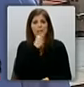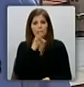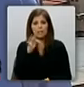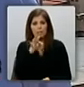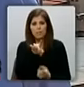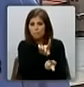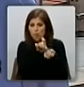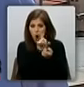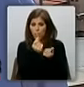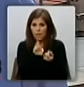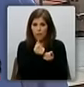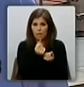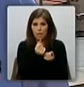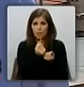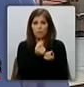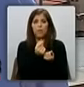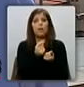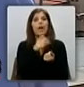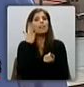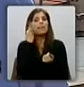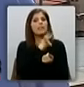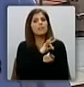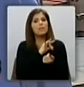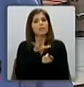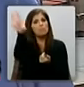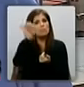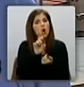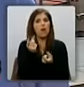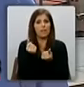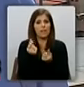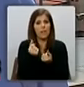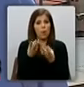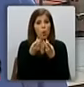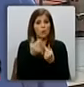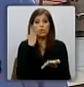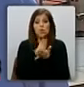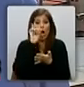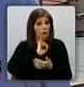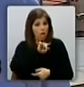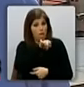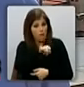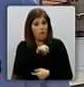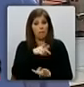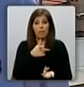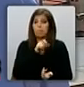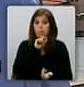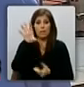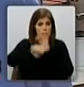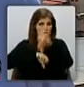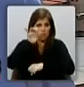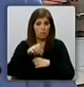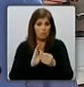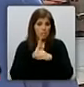extorsão e tentativa de movimentação por parte de contas a que só esta cidadã portuguesa podia